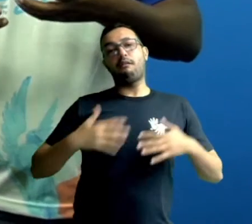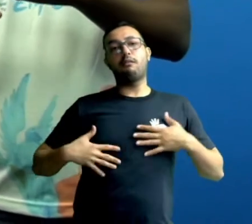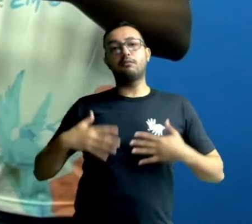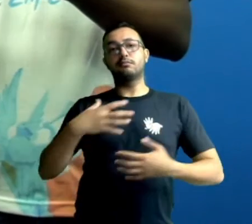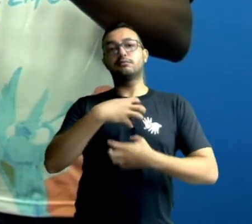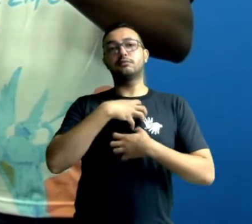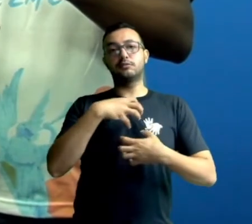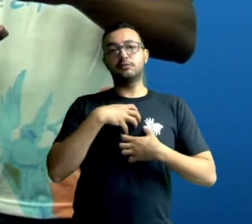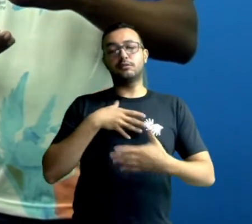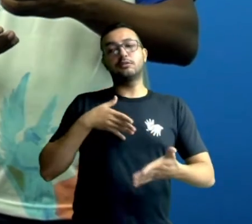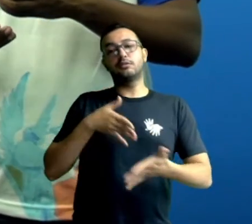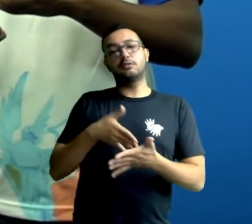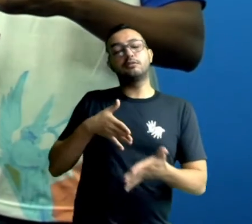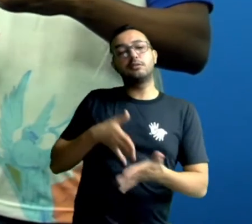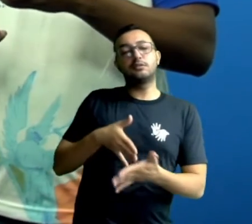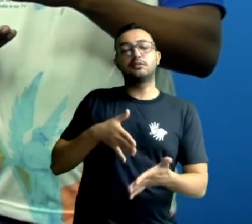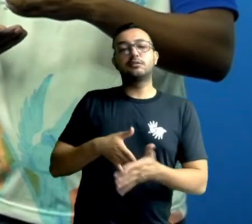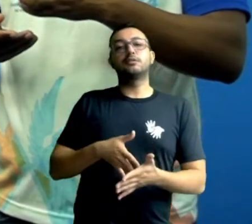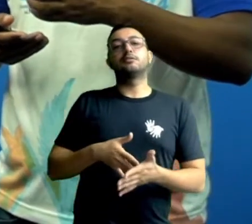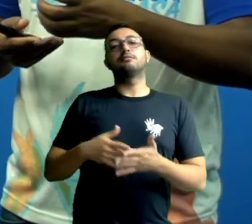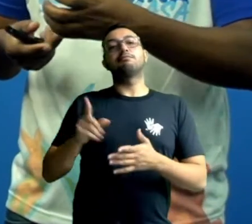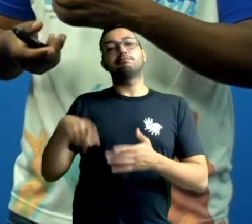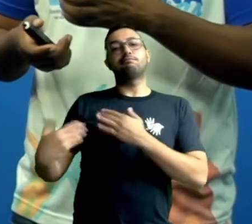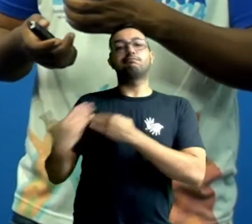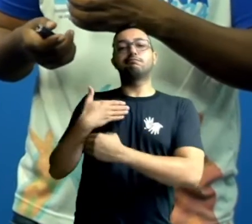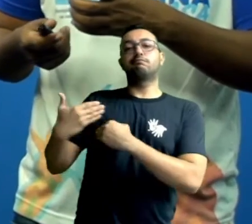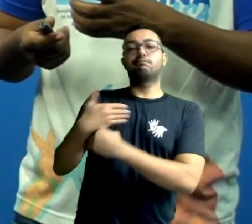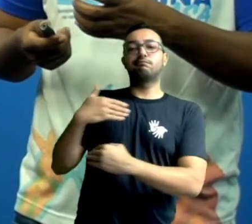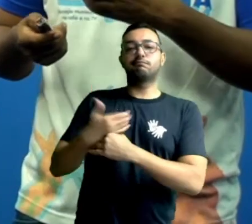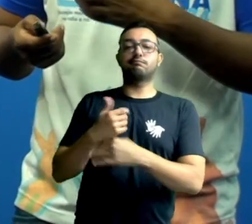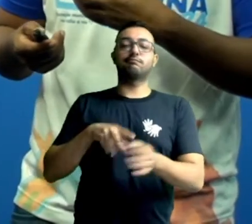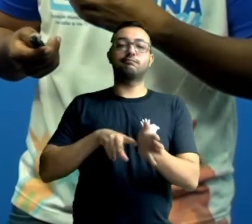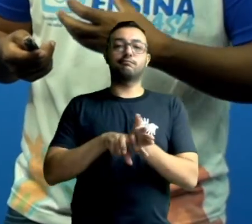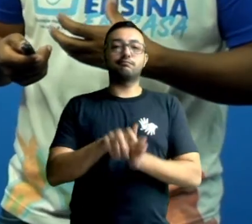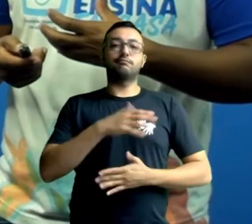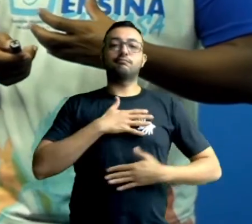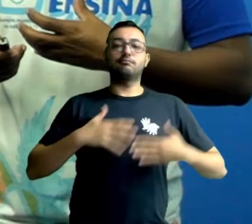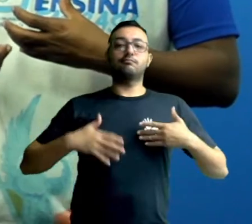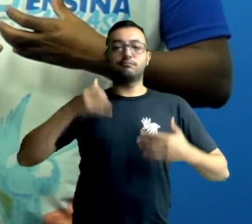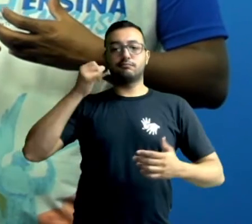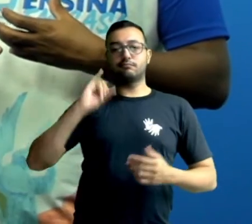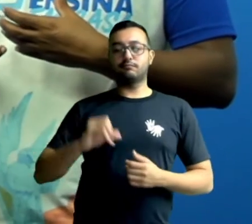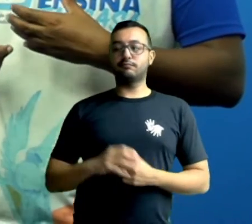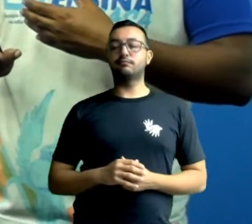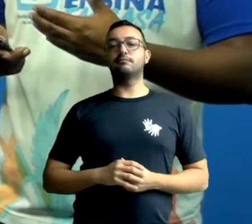para limitar a ação desse invasor, a ação desse vírus no nosso corpo.